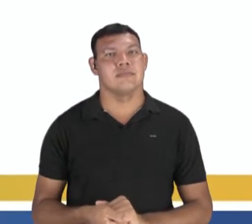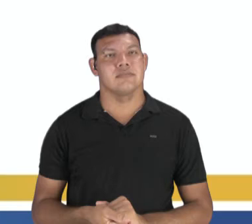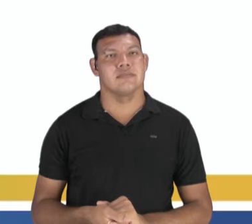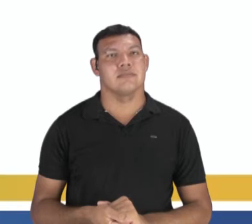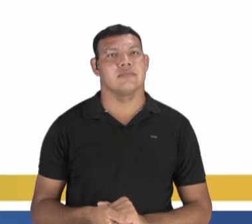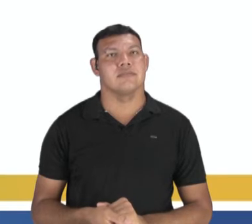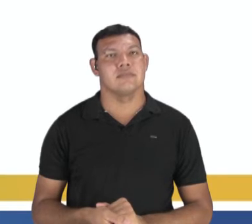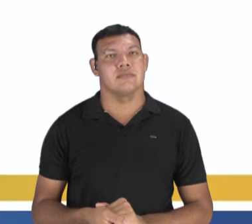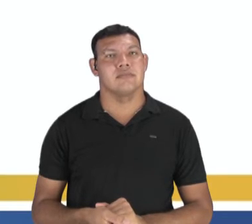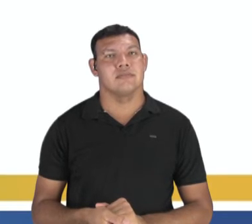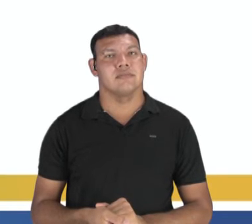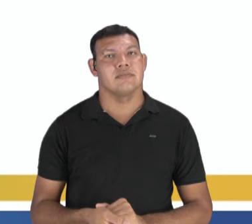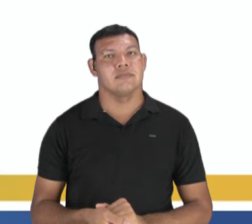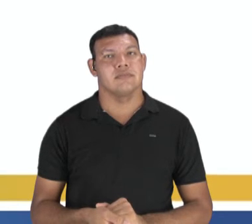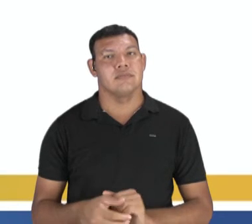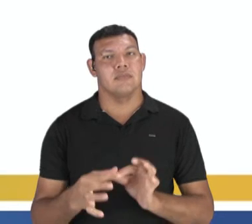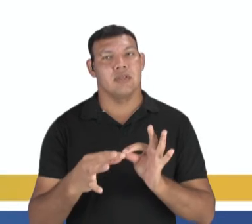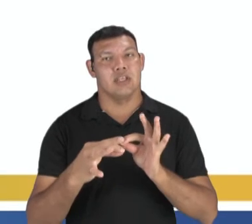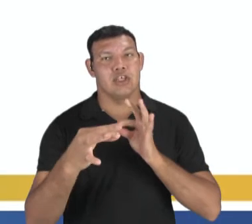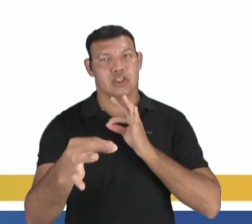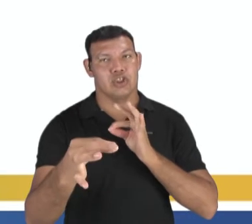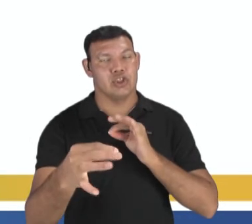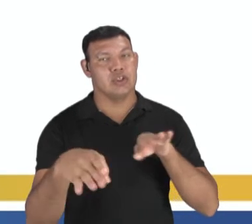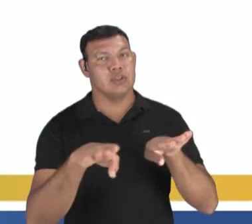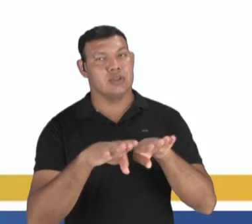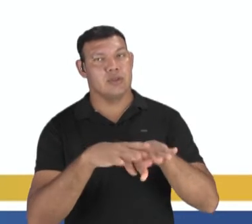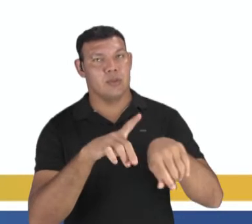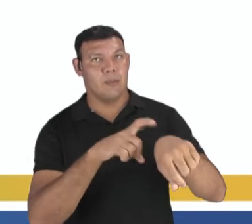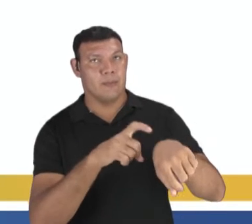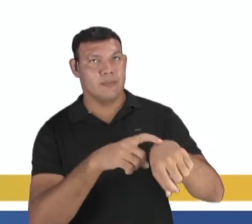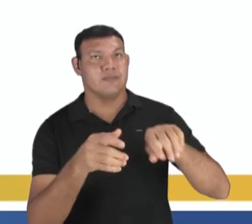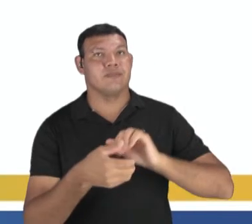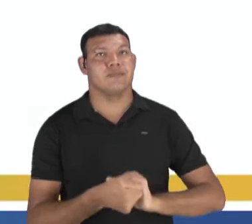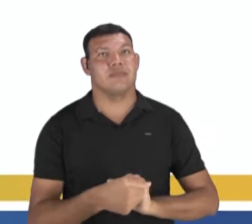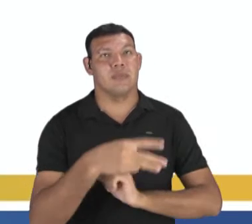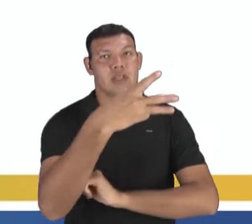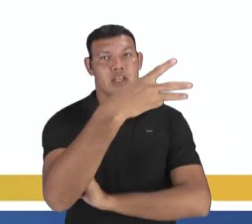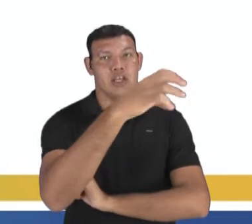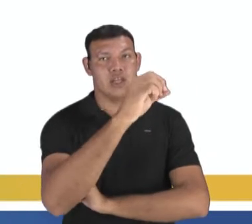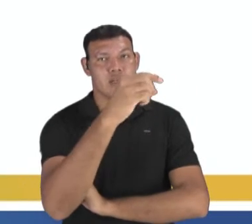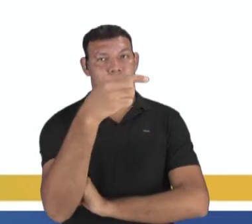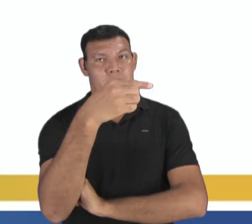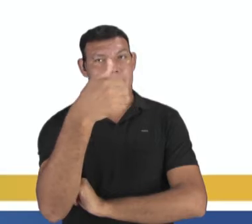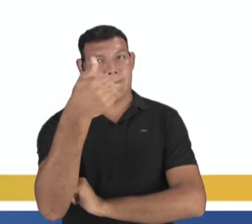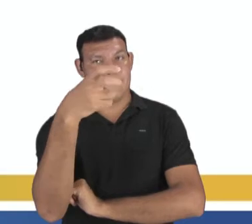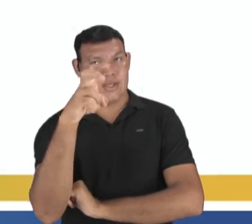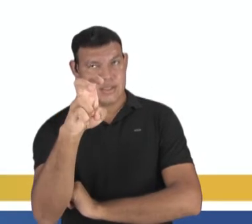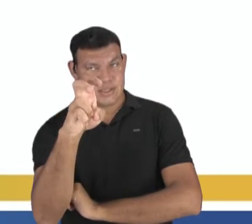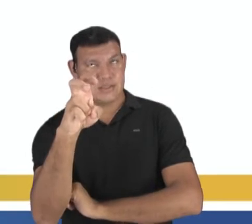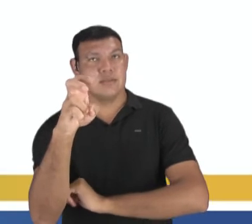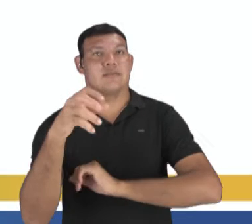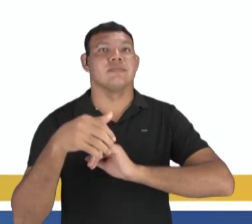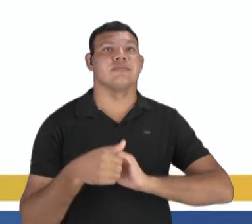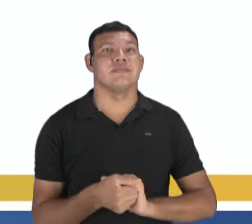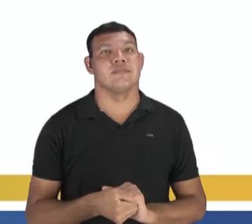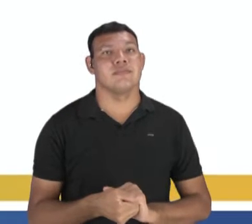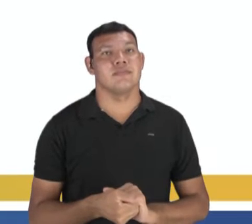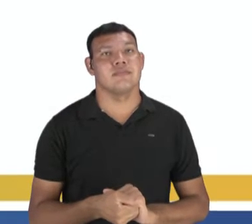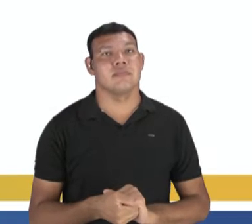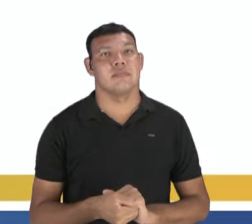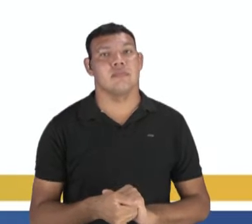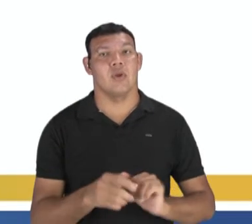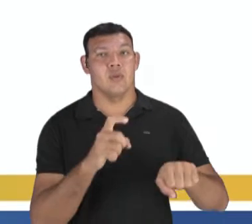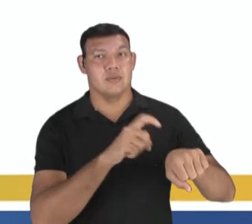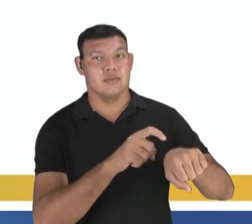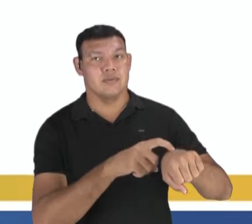o tempo, certo? Então, 30 menos 15, né? Posição final menos posição inicial. E aqui